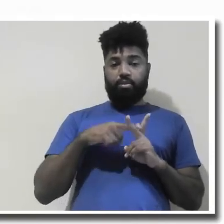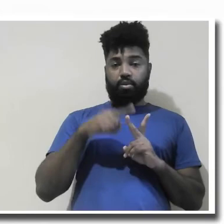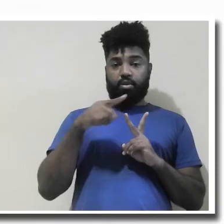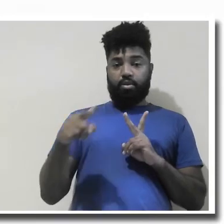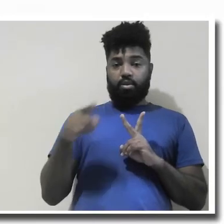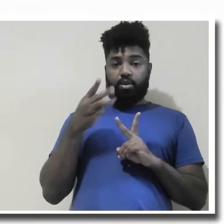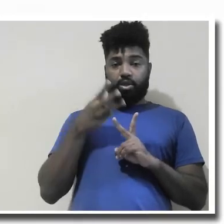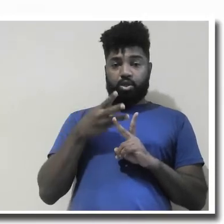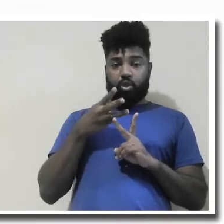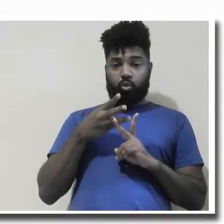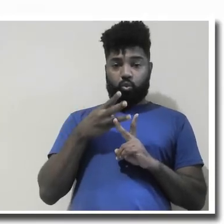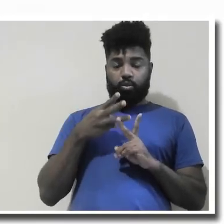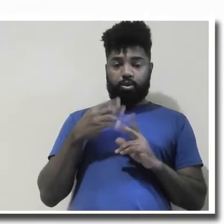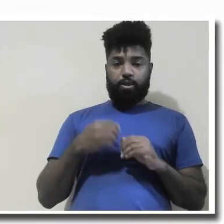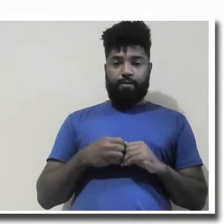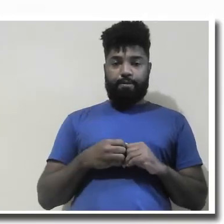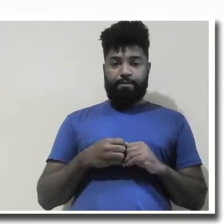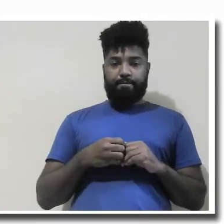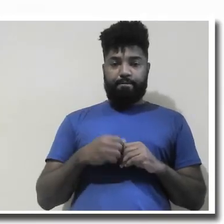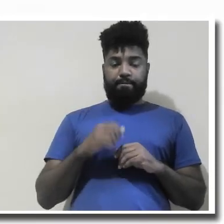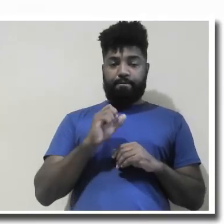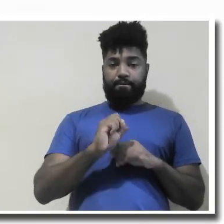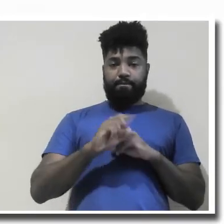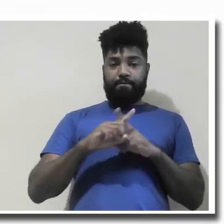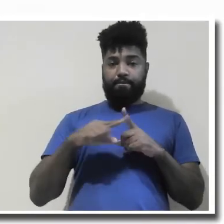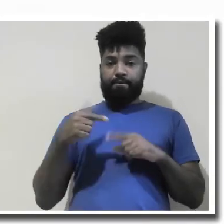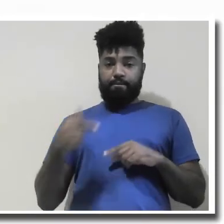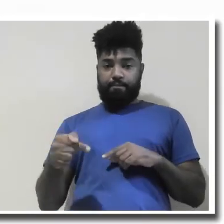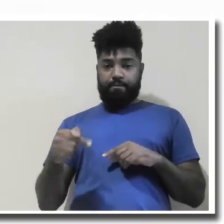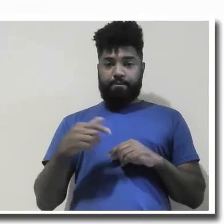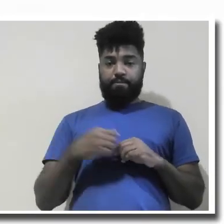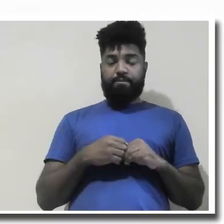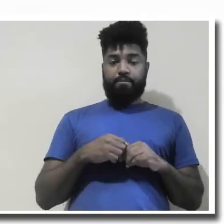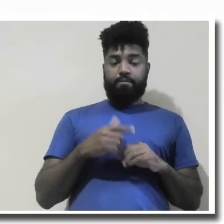cúbica 8 vezes 27,